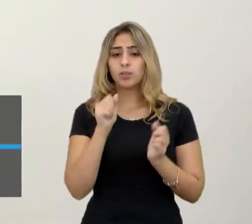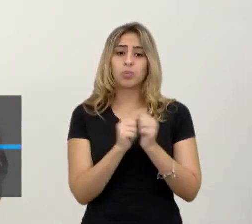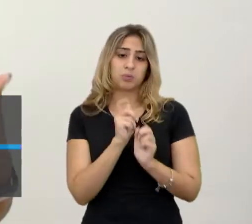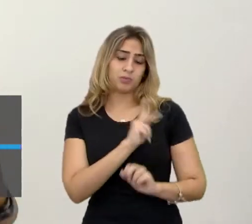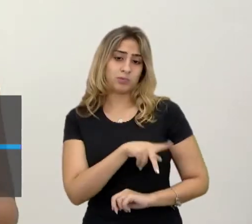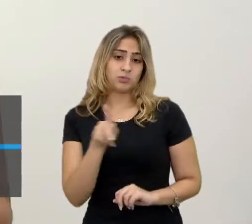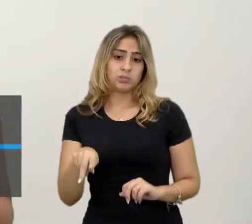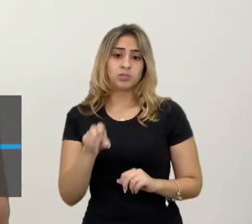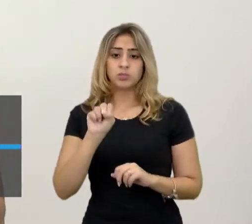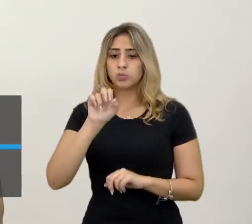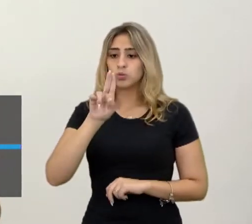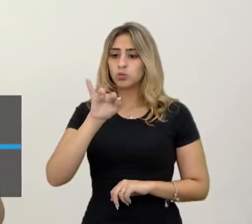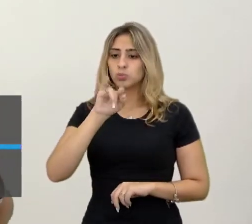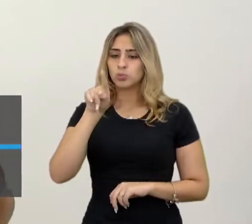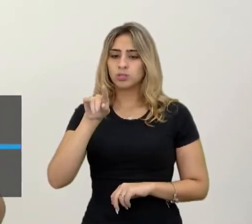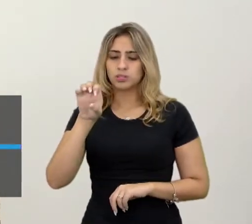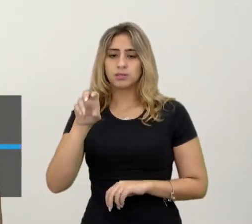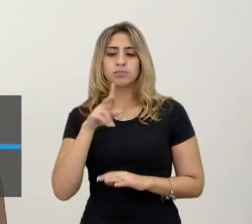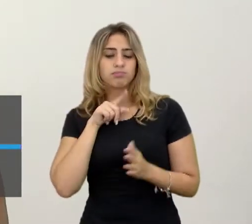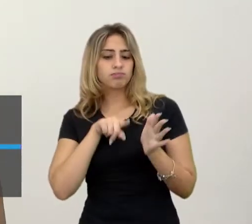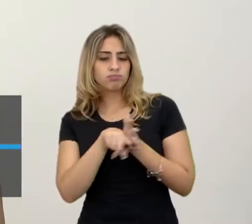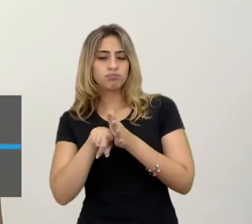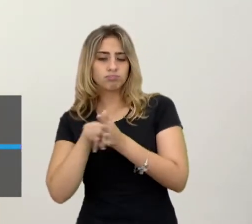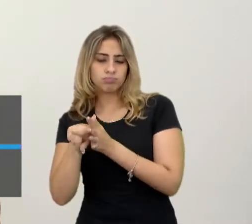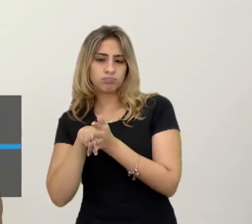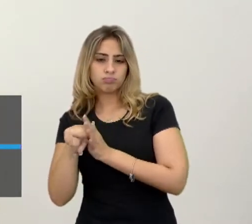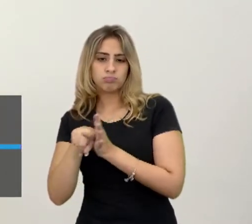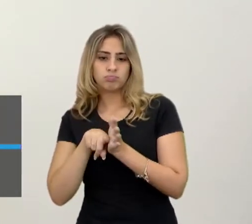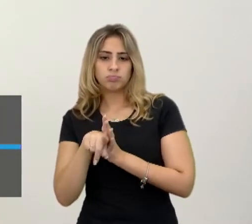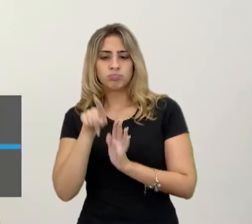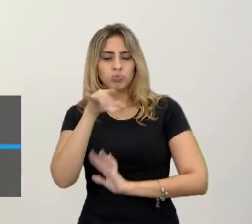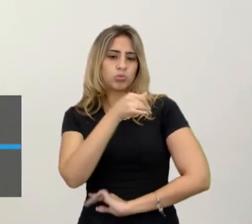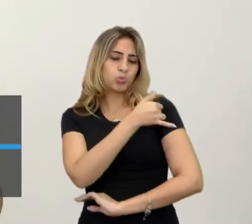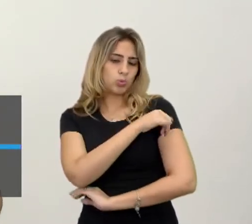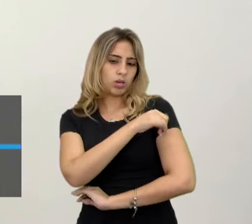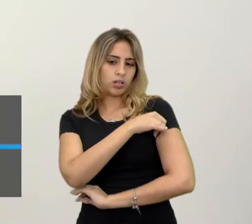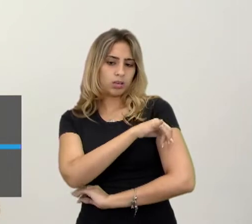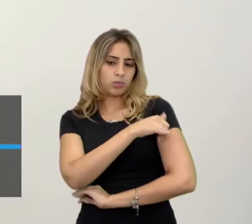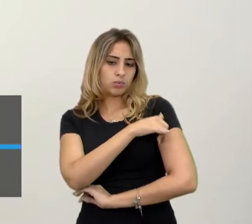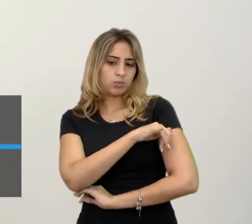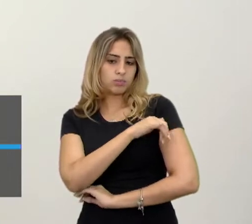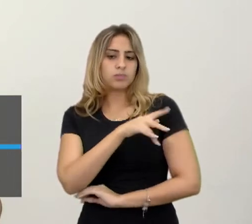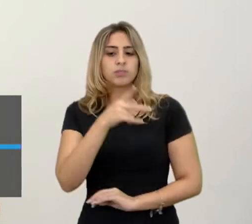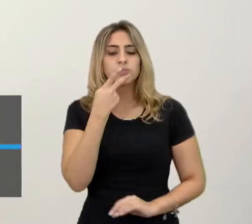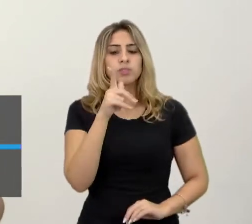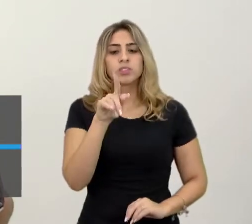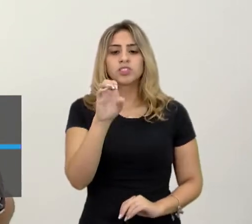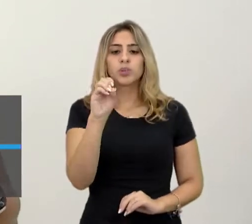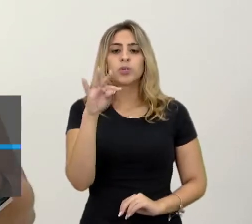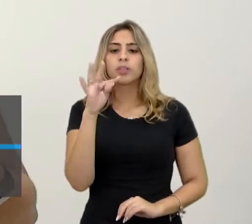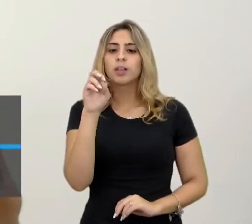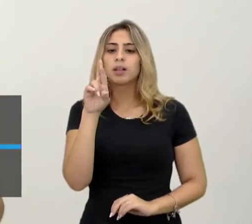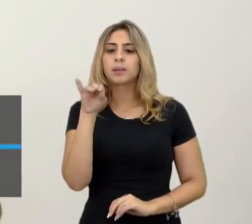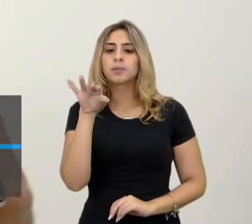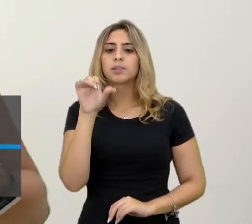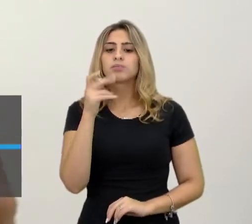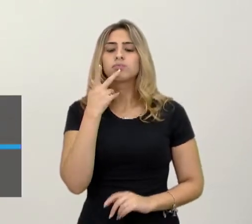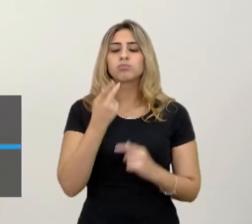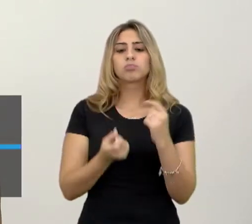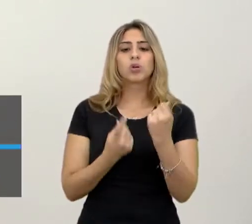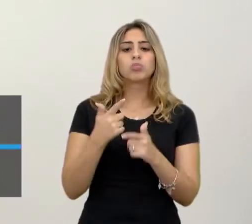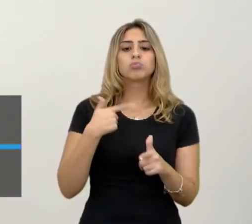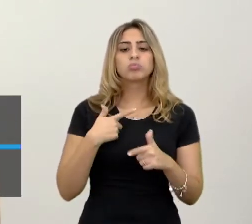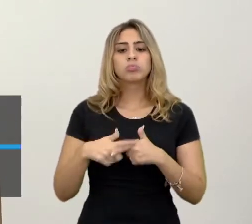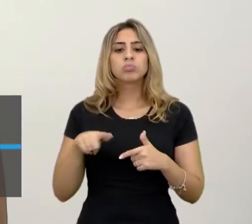professora, a professora Suzy lá, pesquisadora de lá do Rio de Janeiro, né, que trata sobre a geotérmica. Ela falou sobre os problemas de a